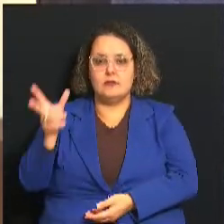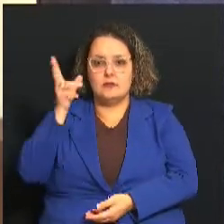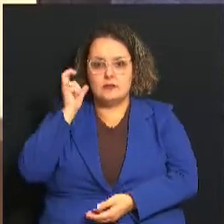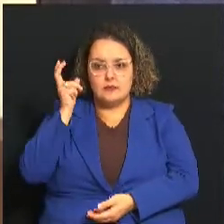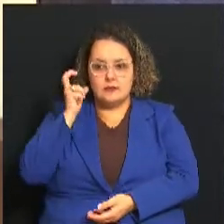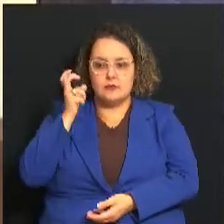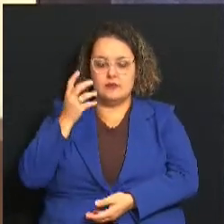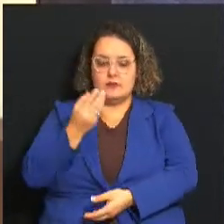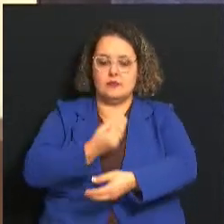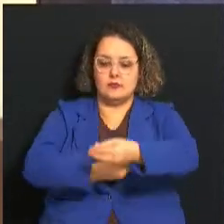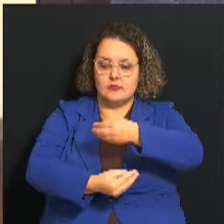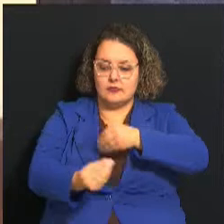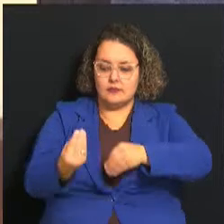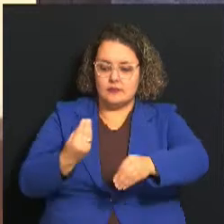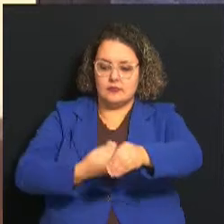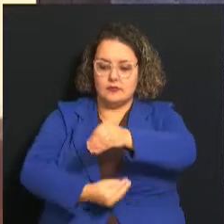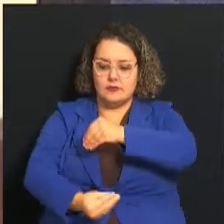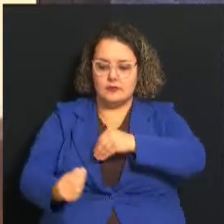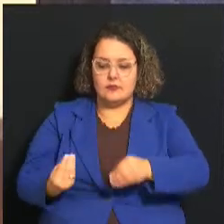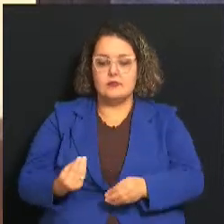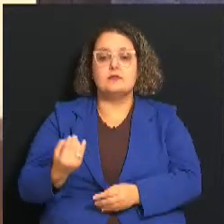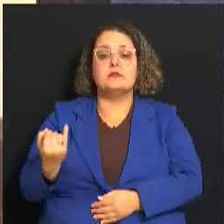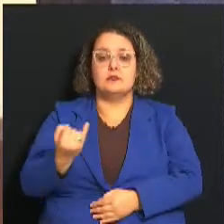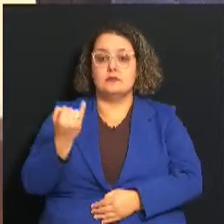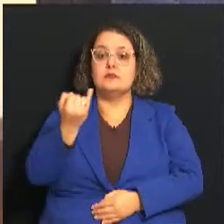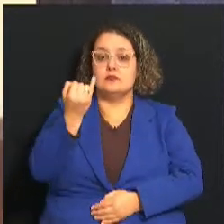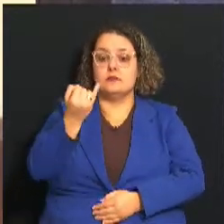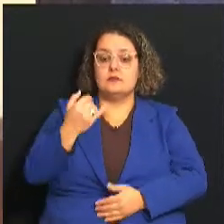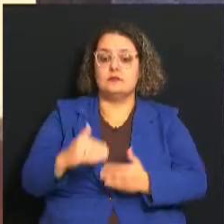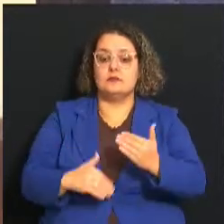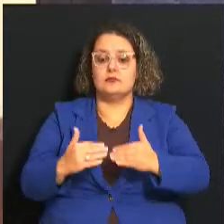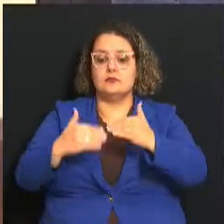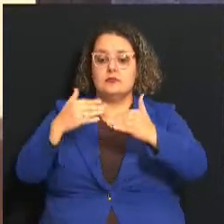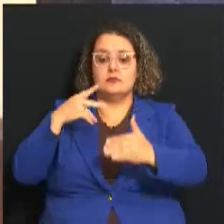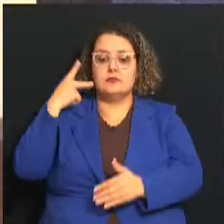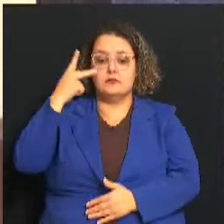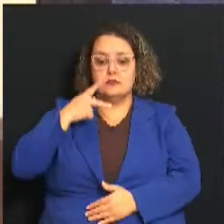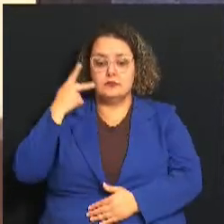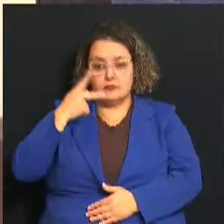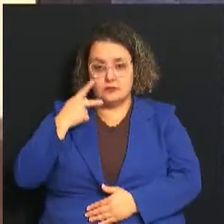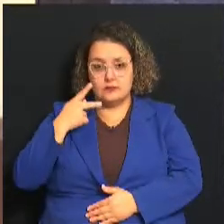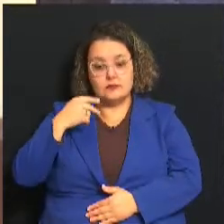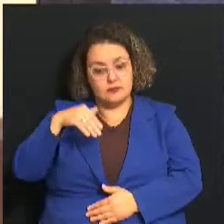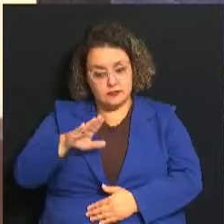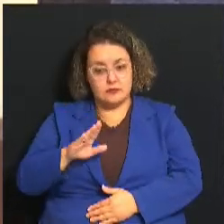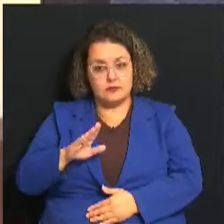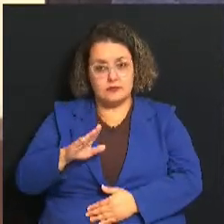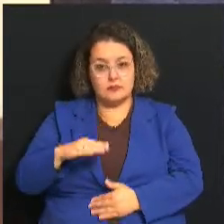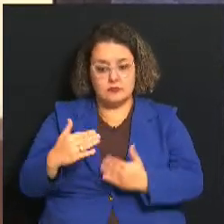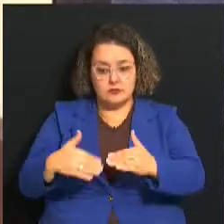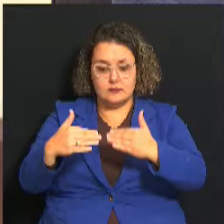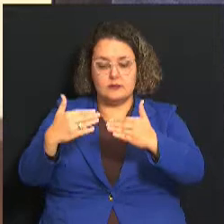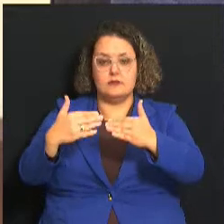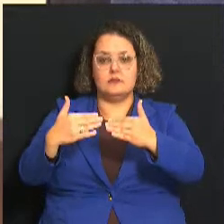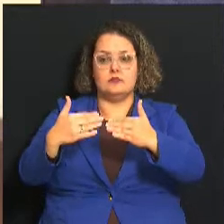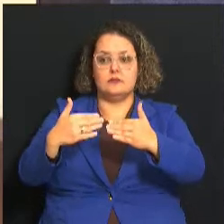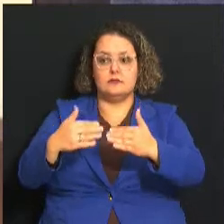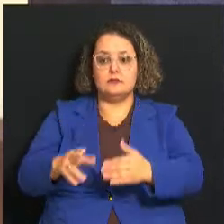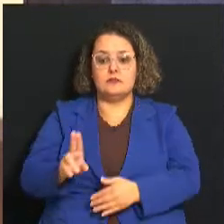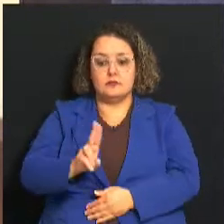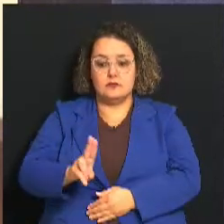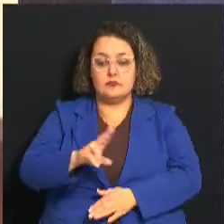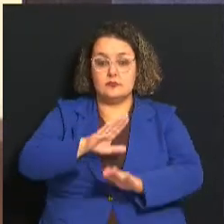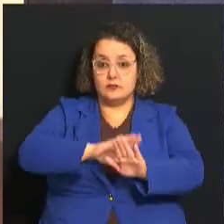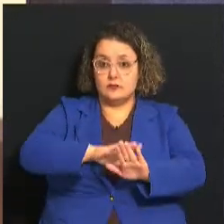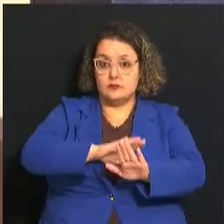interação, ela é fundamental para que se possa construir políticas e, mais do que construir, é implementar, né?